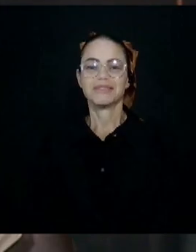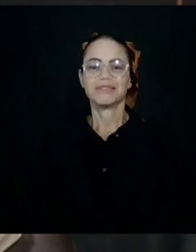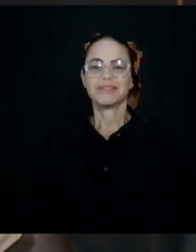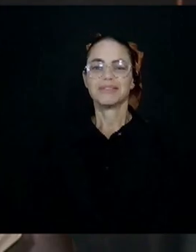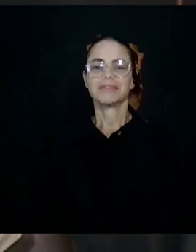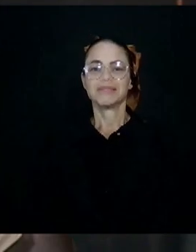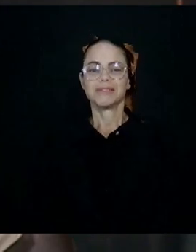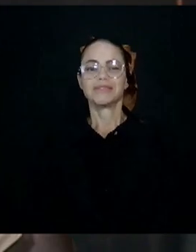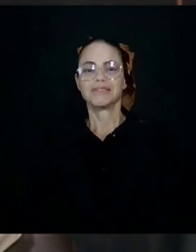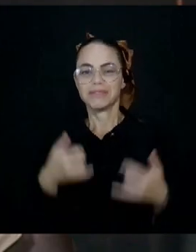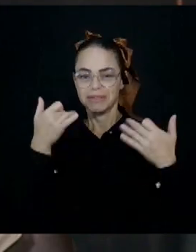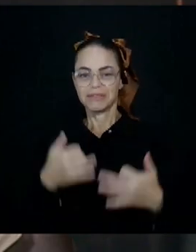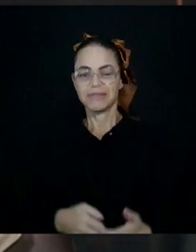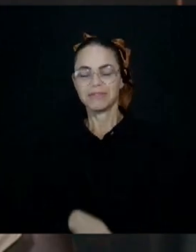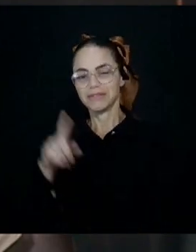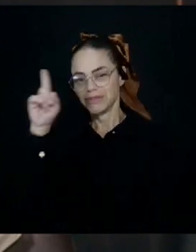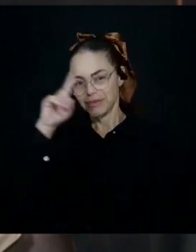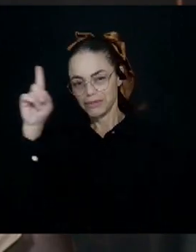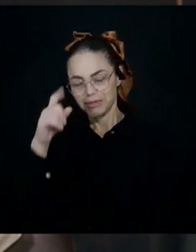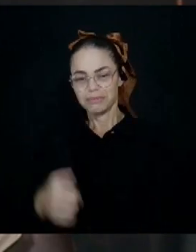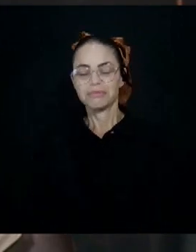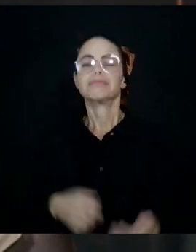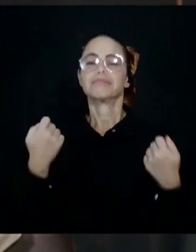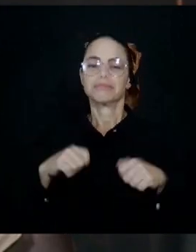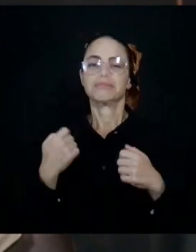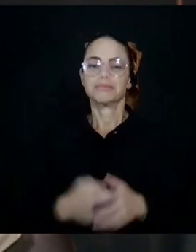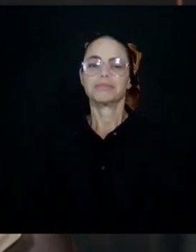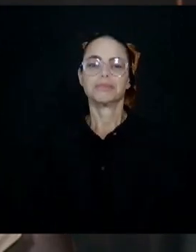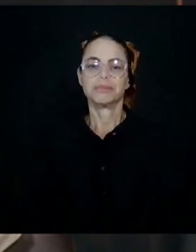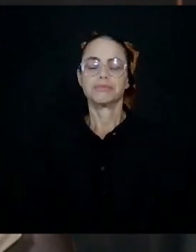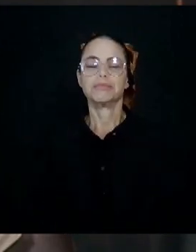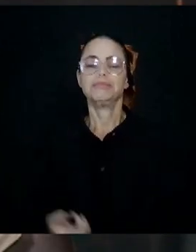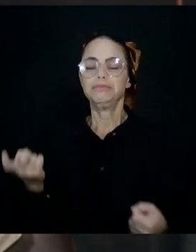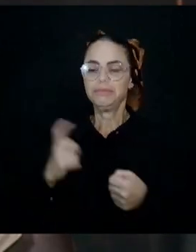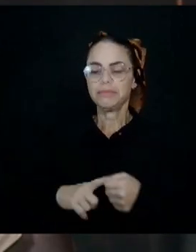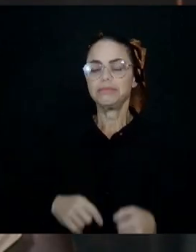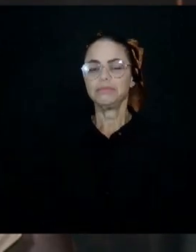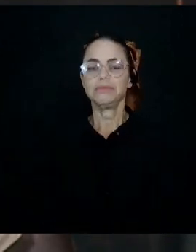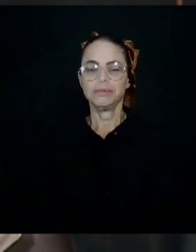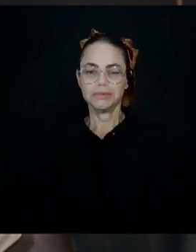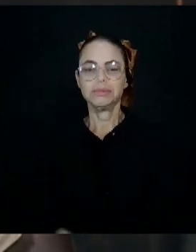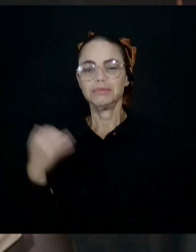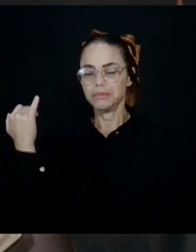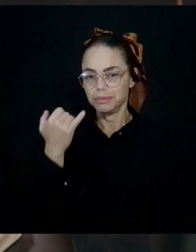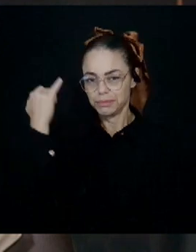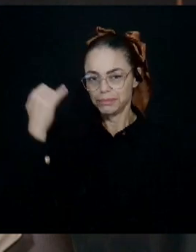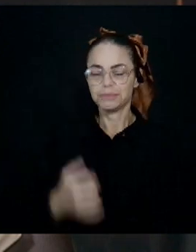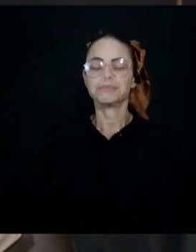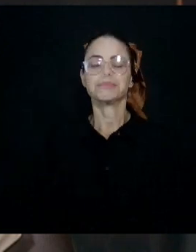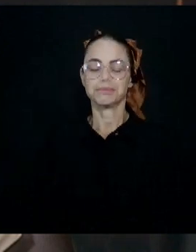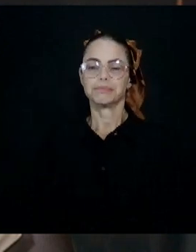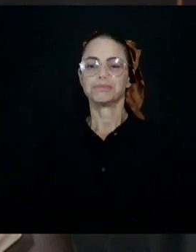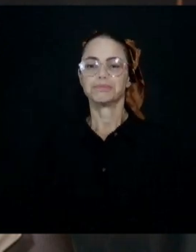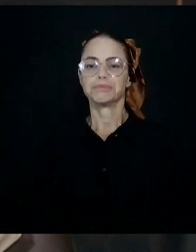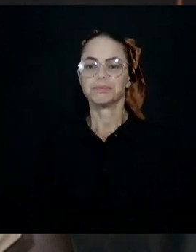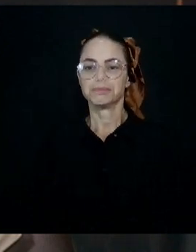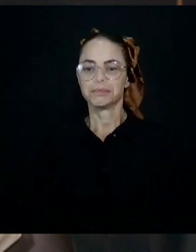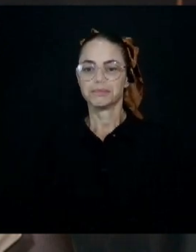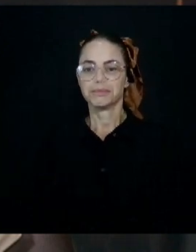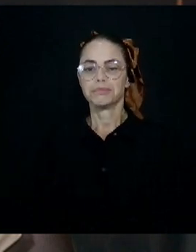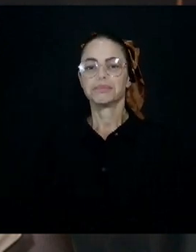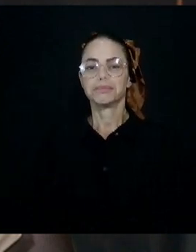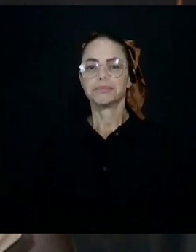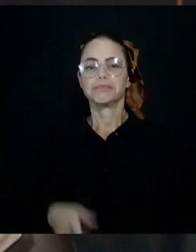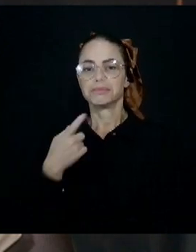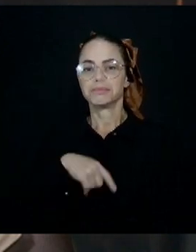todos os dias, né, a gente precisa estar retomando esses temas que são tão importantes, né, para a nossa sociedade melhorar